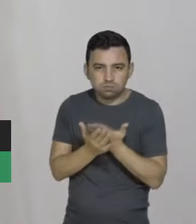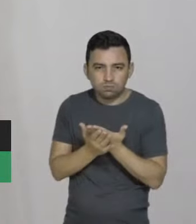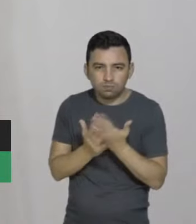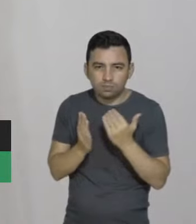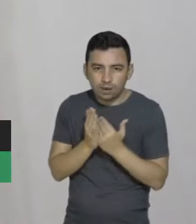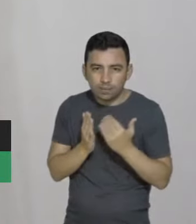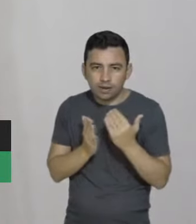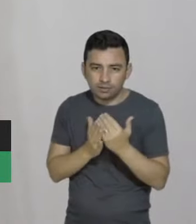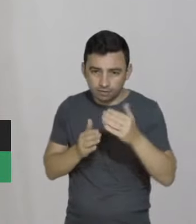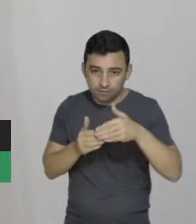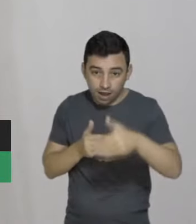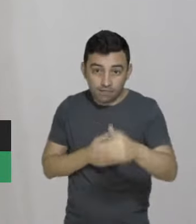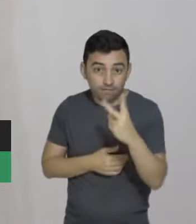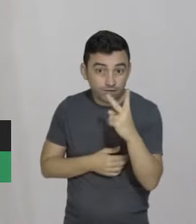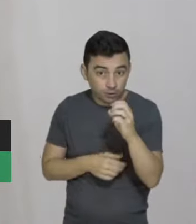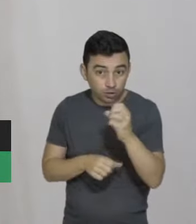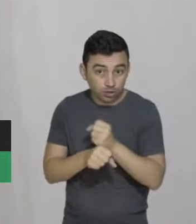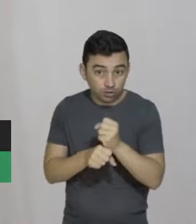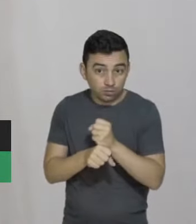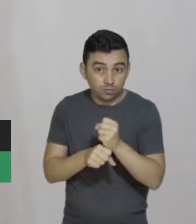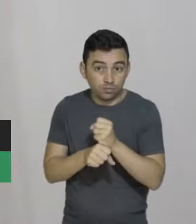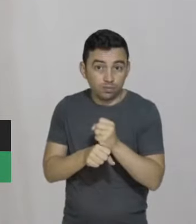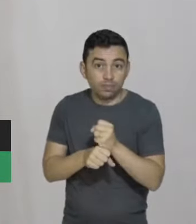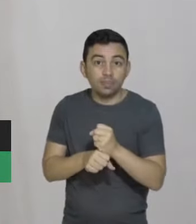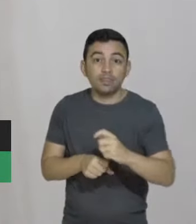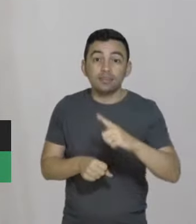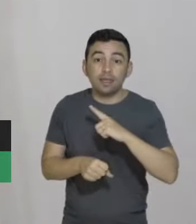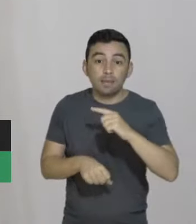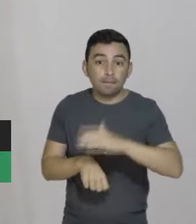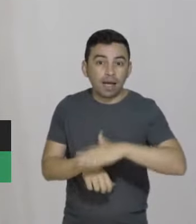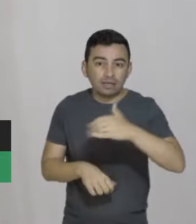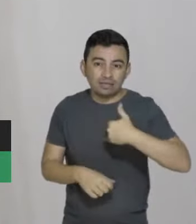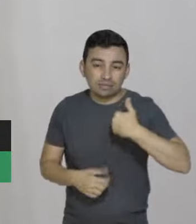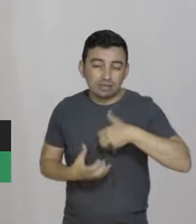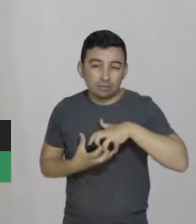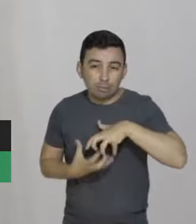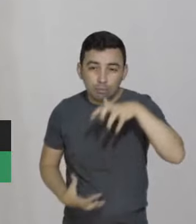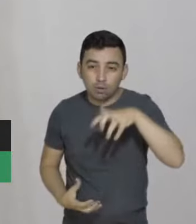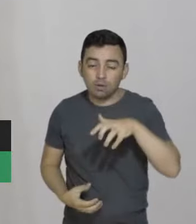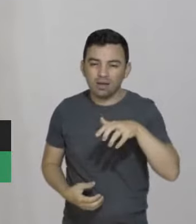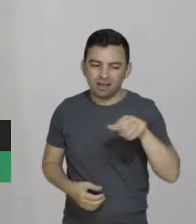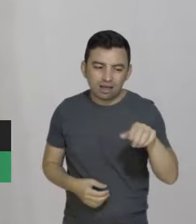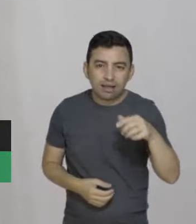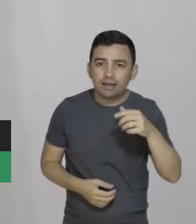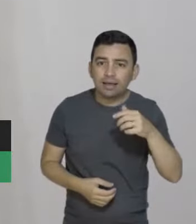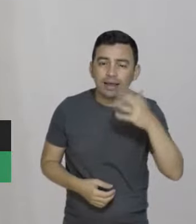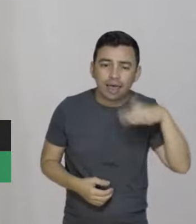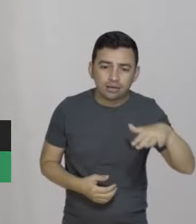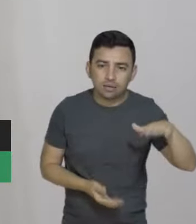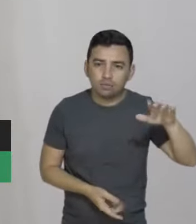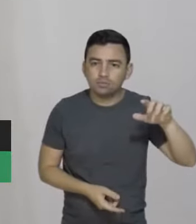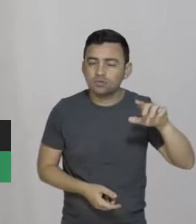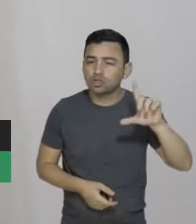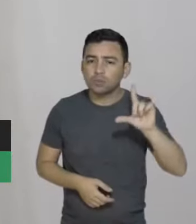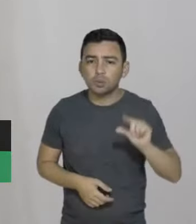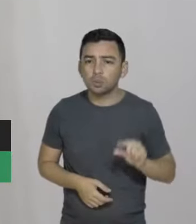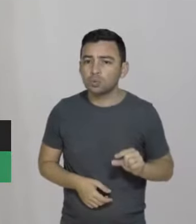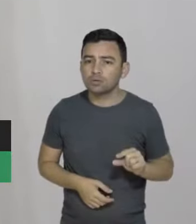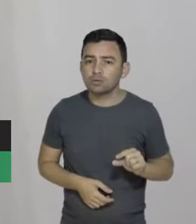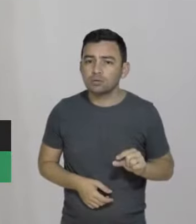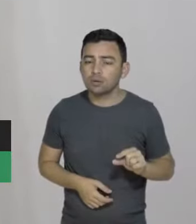ver que daqui a 20 anos nós teremos mais idosos do que crianças. Realmente é bacana, as pessoas vão